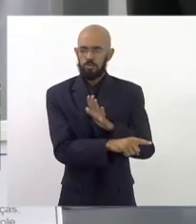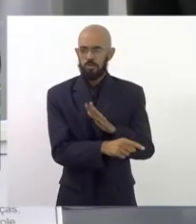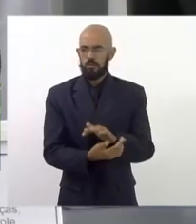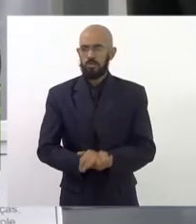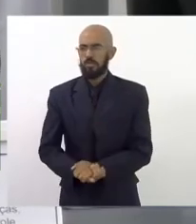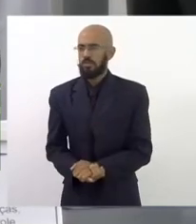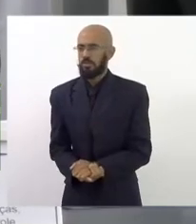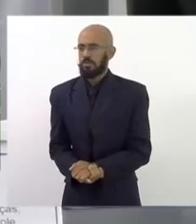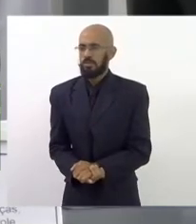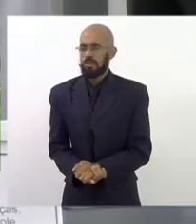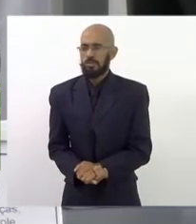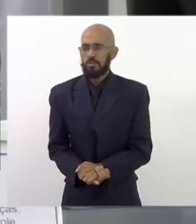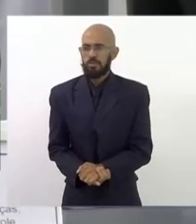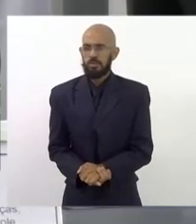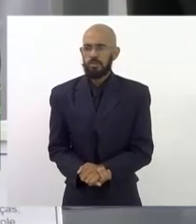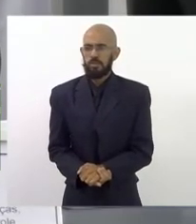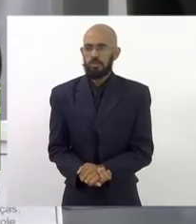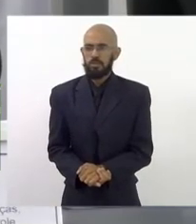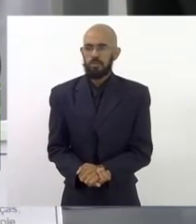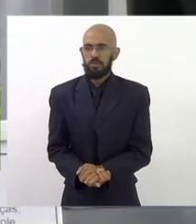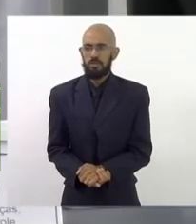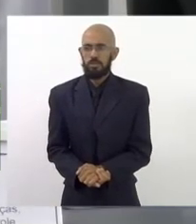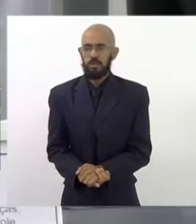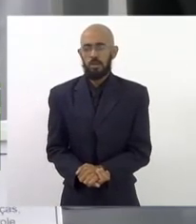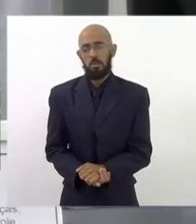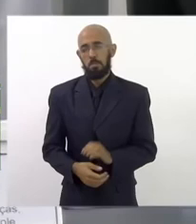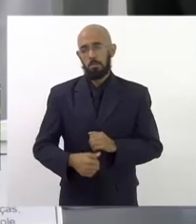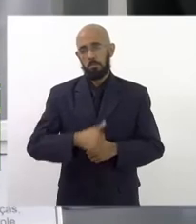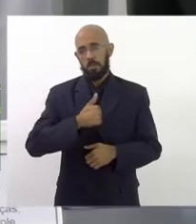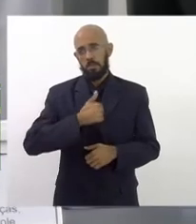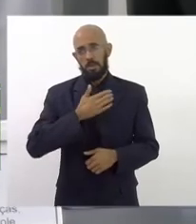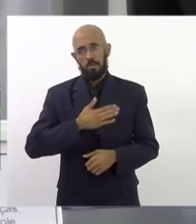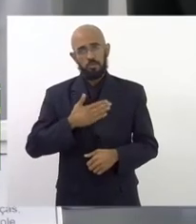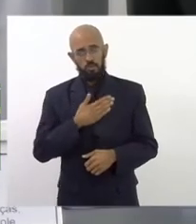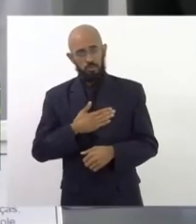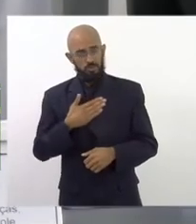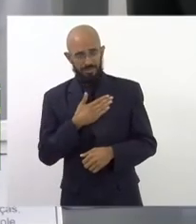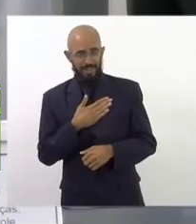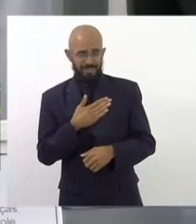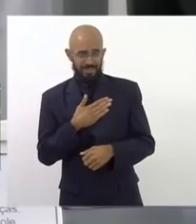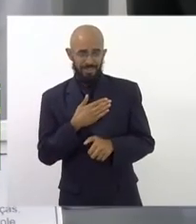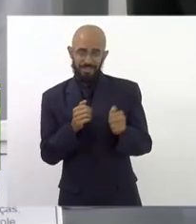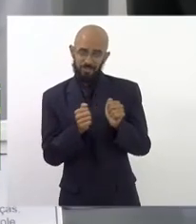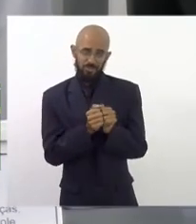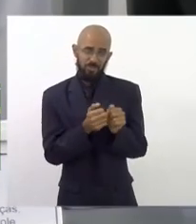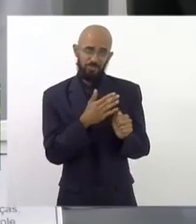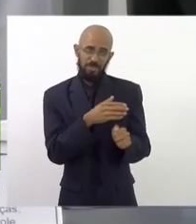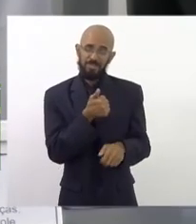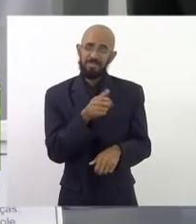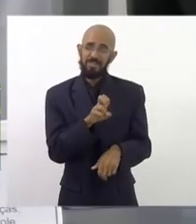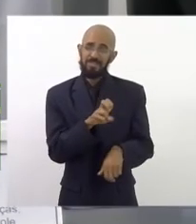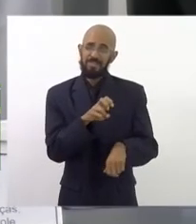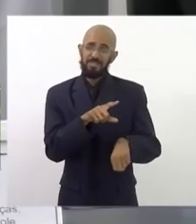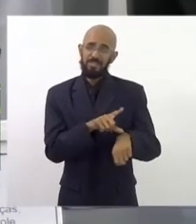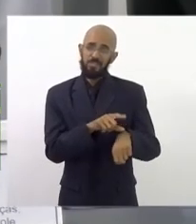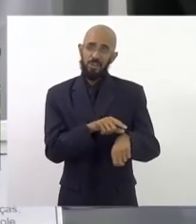Primeiro, Nelson, que nós gostaríamos muito de estar presente, né? Mas 15 horas começa o